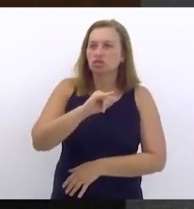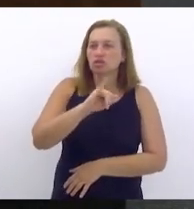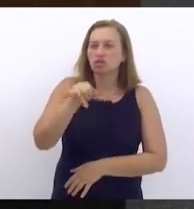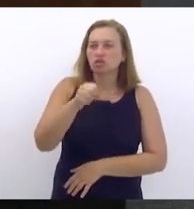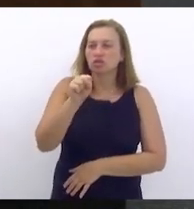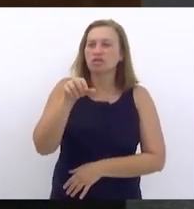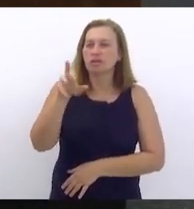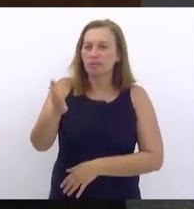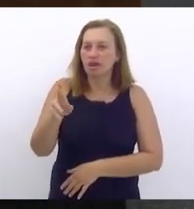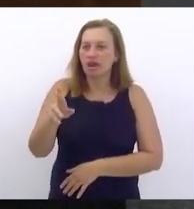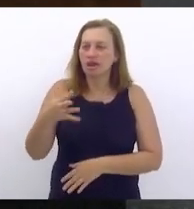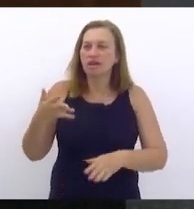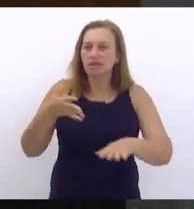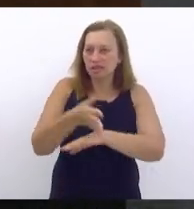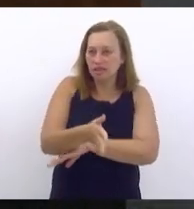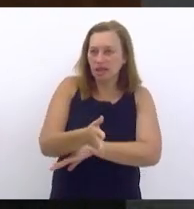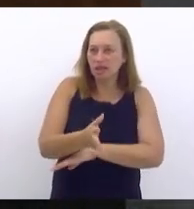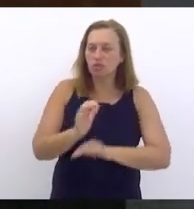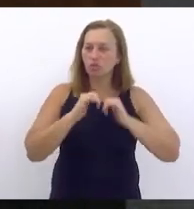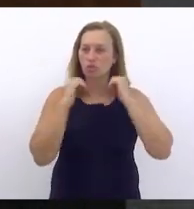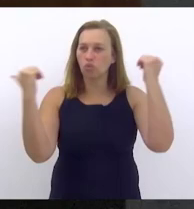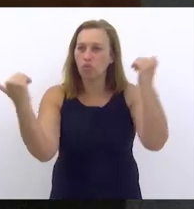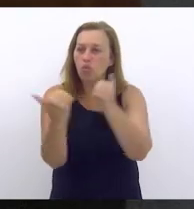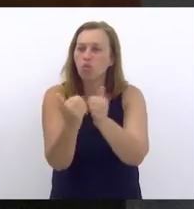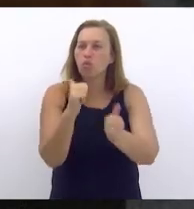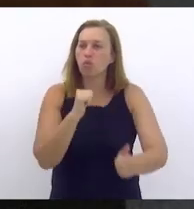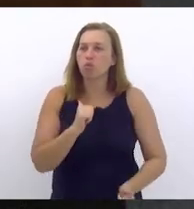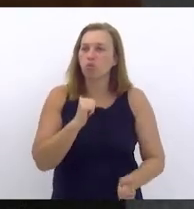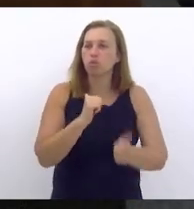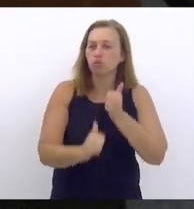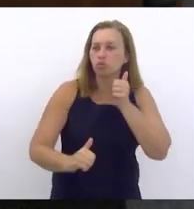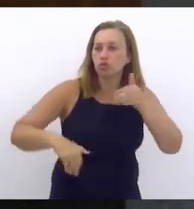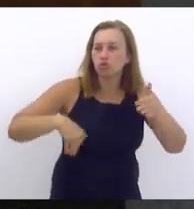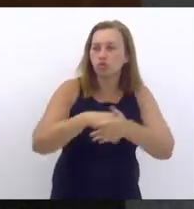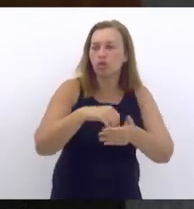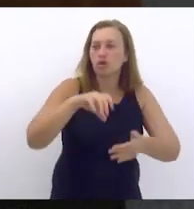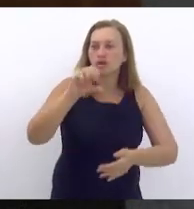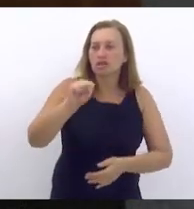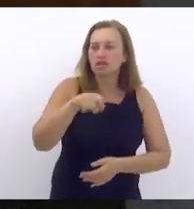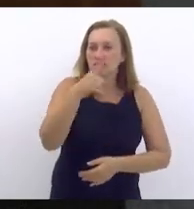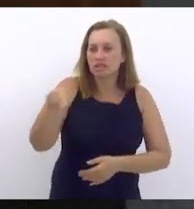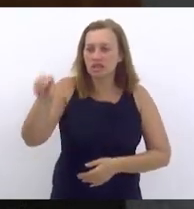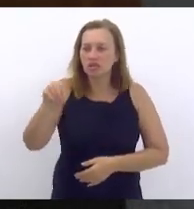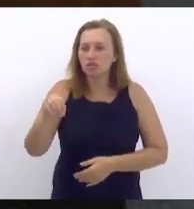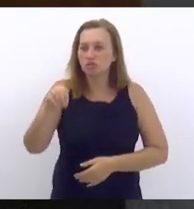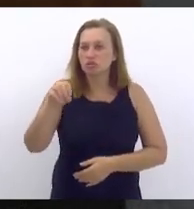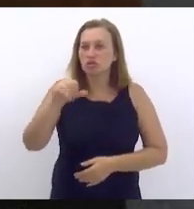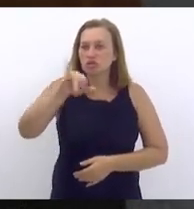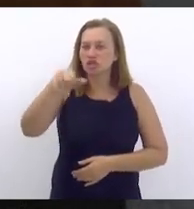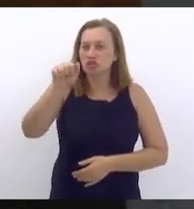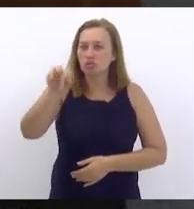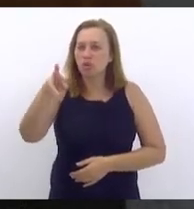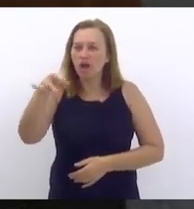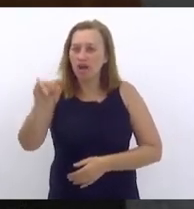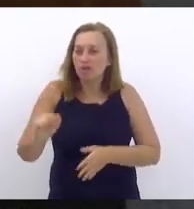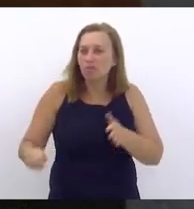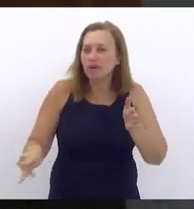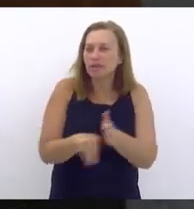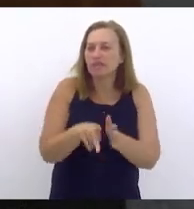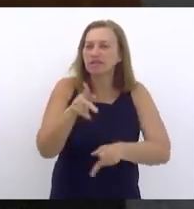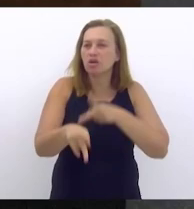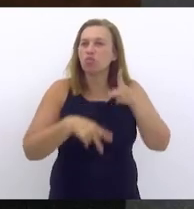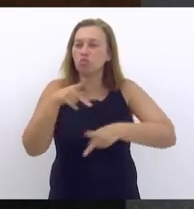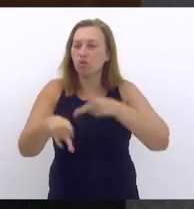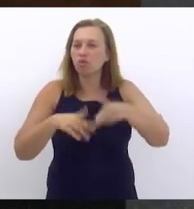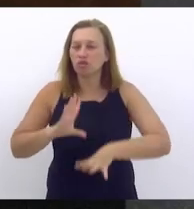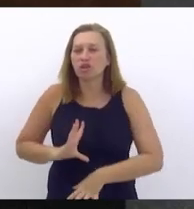São Januário é do povo, é um patrimônio fluminense. É sim dos vascaínos e vascaínas, mas é de todos os amantes